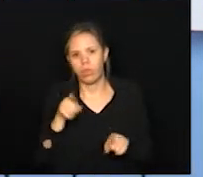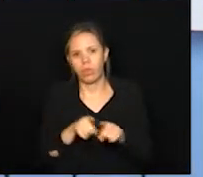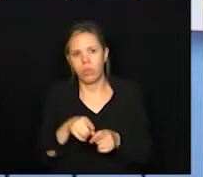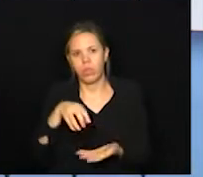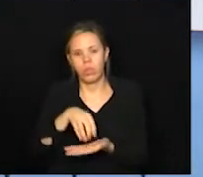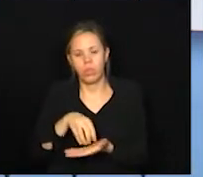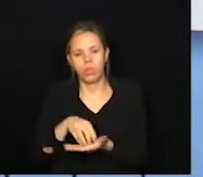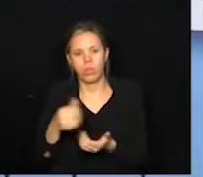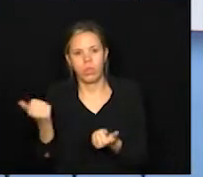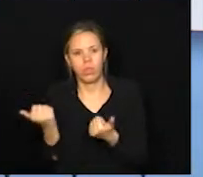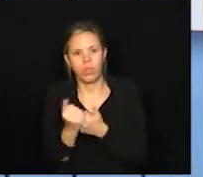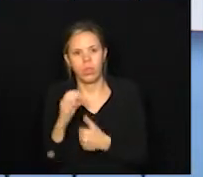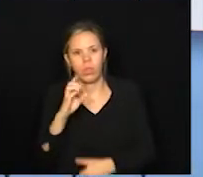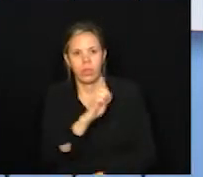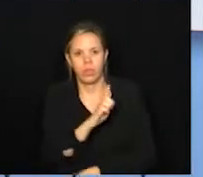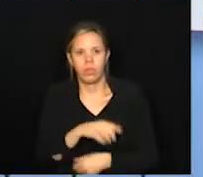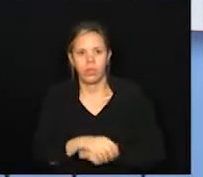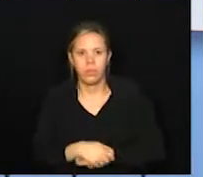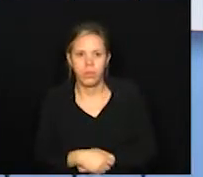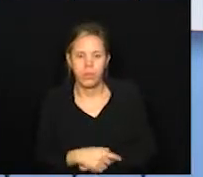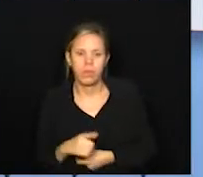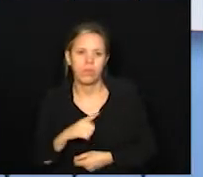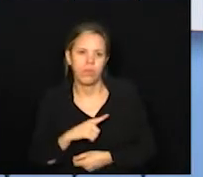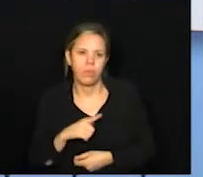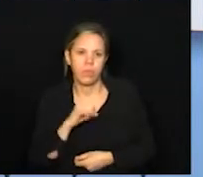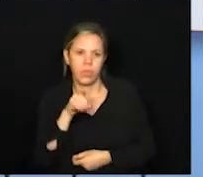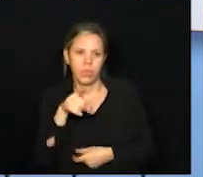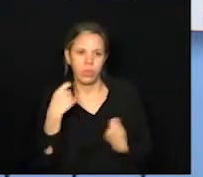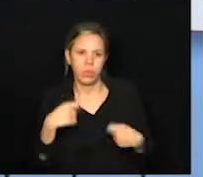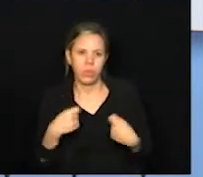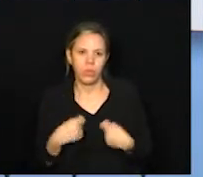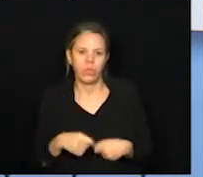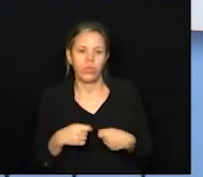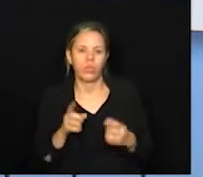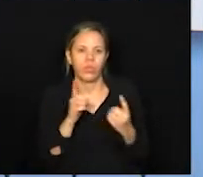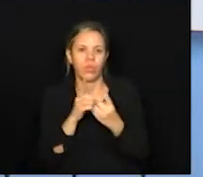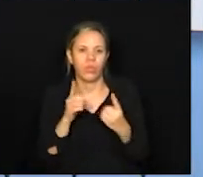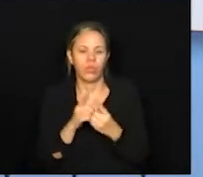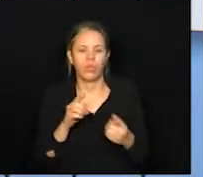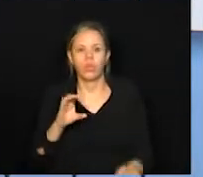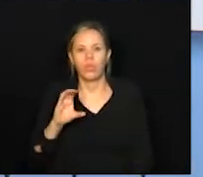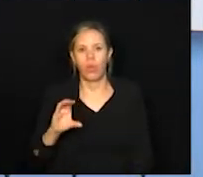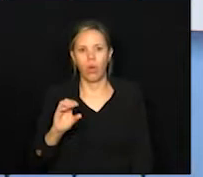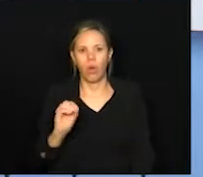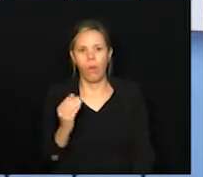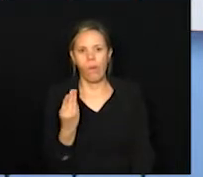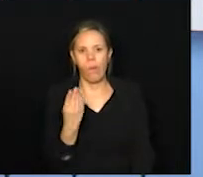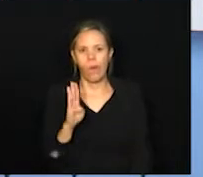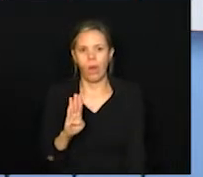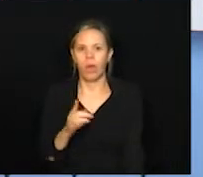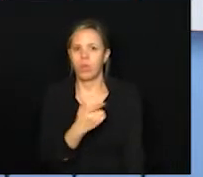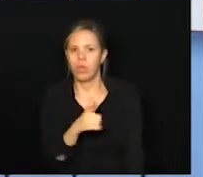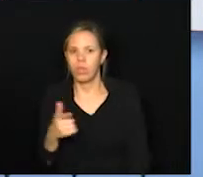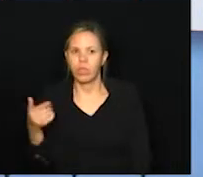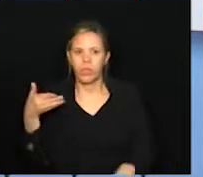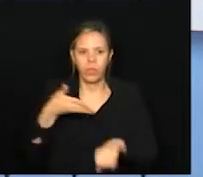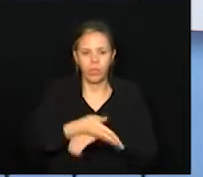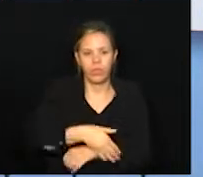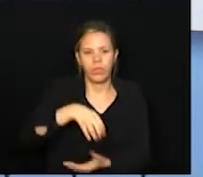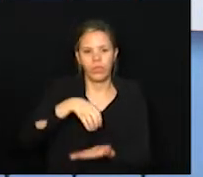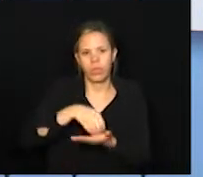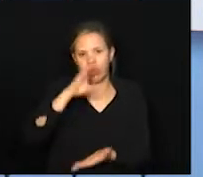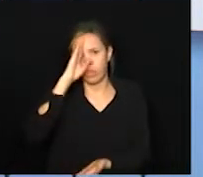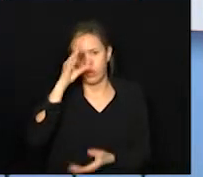da subprefeitura do Campo Grande. Então, se você precisa de um serviço da Coab para não ter que vir à